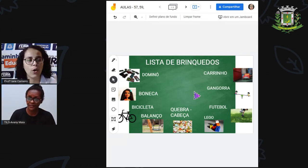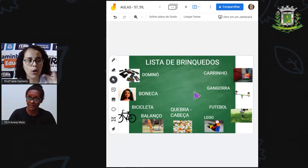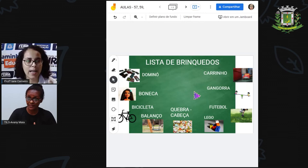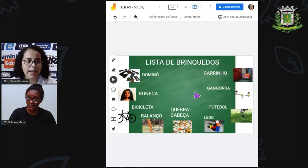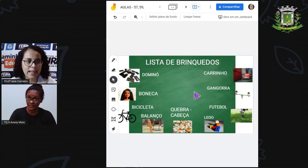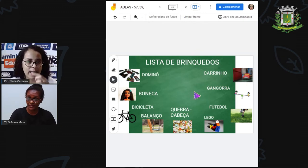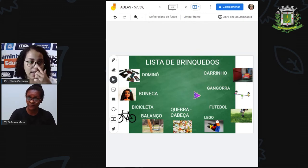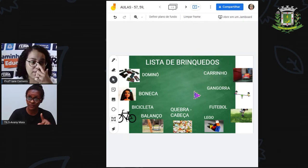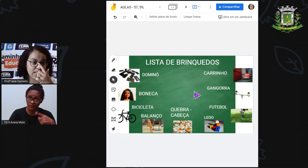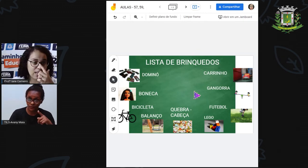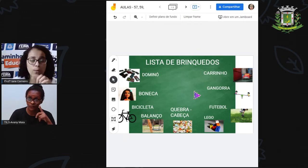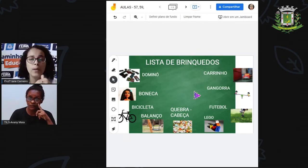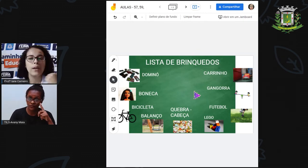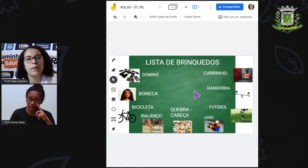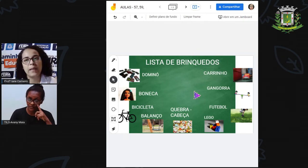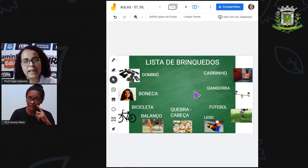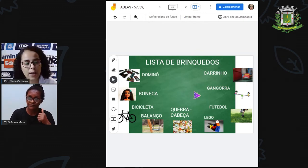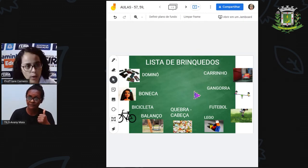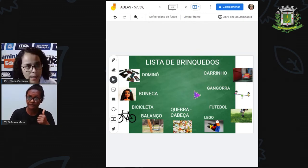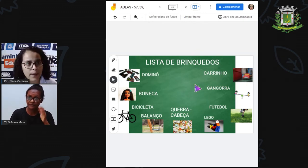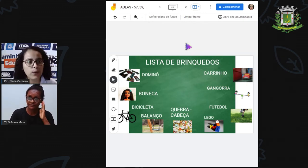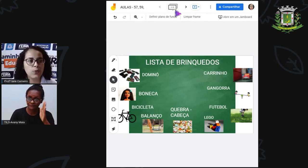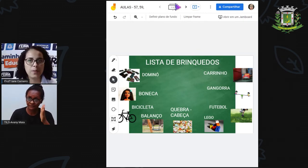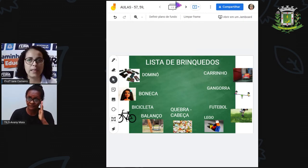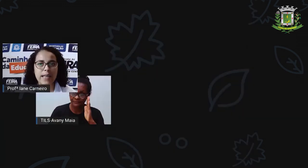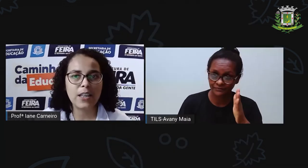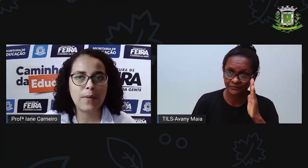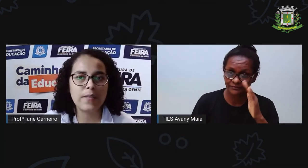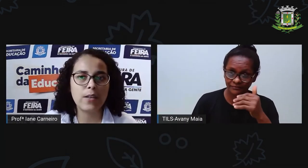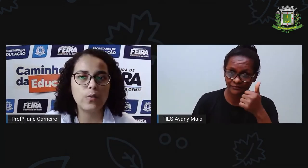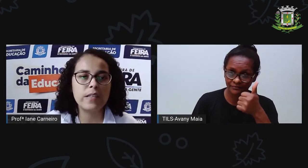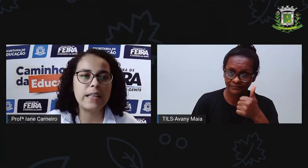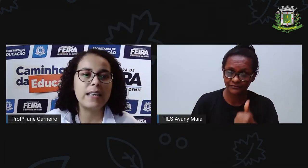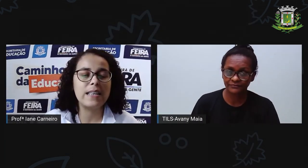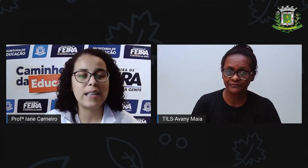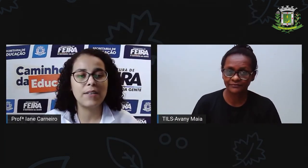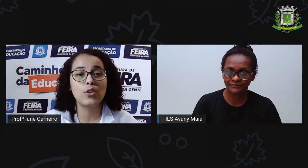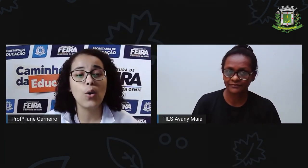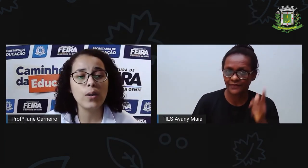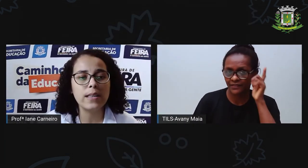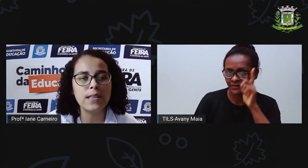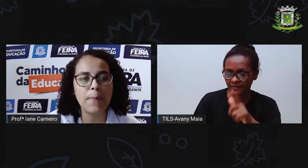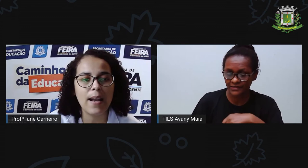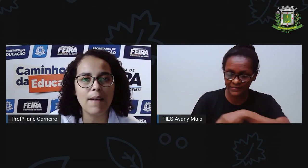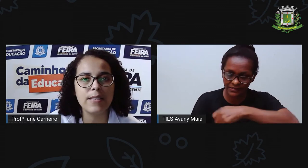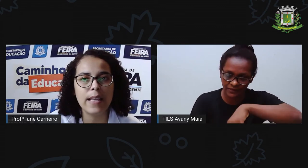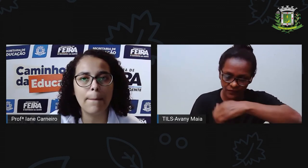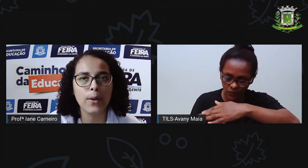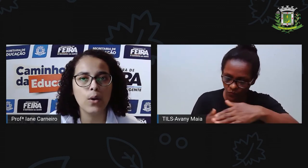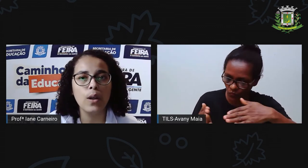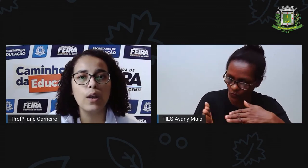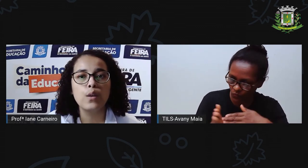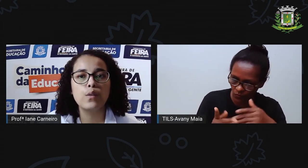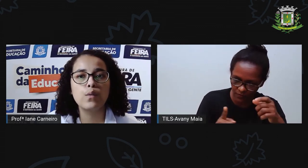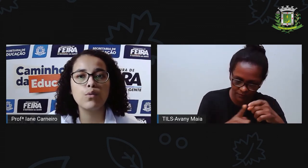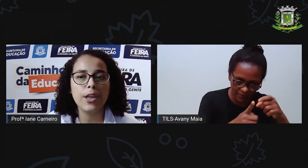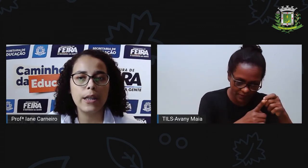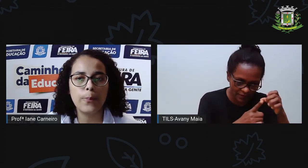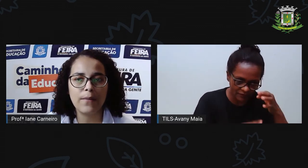olhar aqui na televisão, tenta olhar pelo YouTube, tá certo? Pra você conseguir escrever todas as palavras que a pró